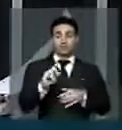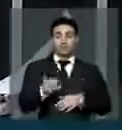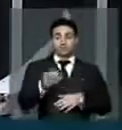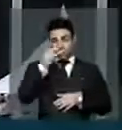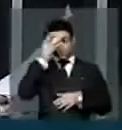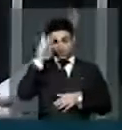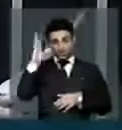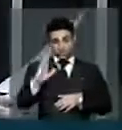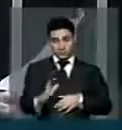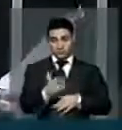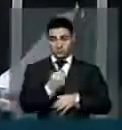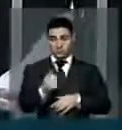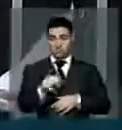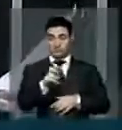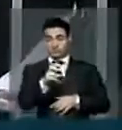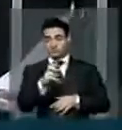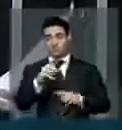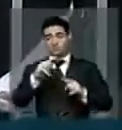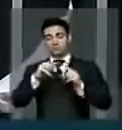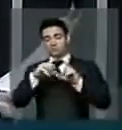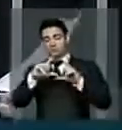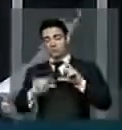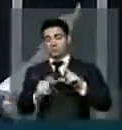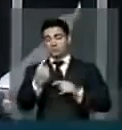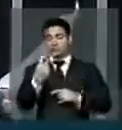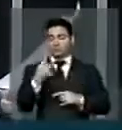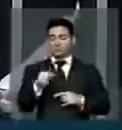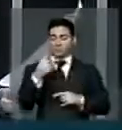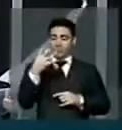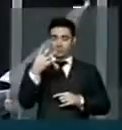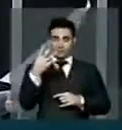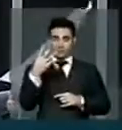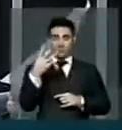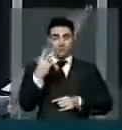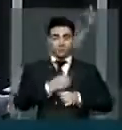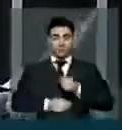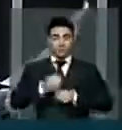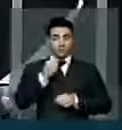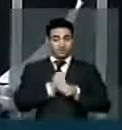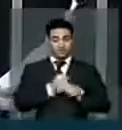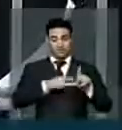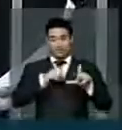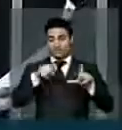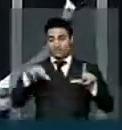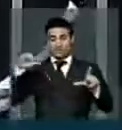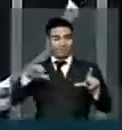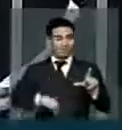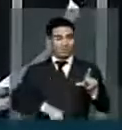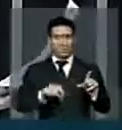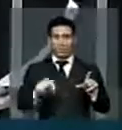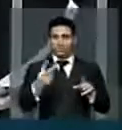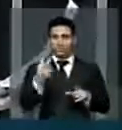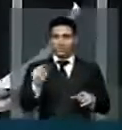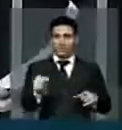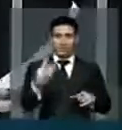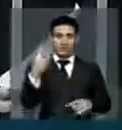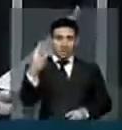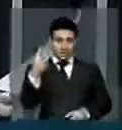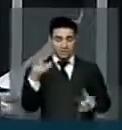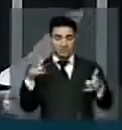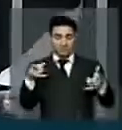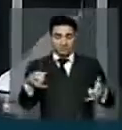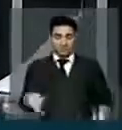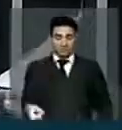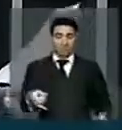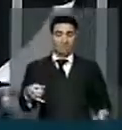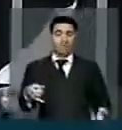2005 caiu para 2,4 e no ano passado a taxa piorou e foi para 2,3 leitos